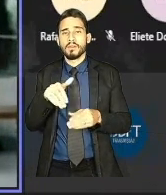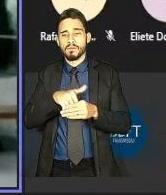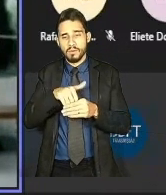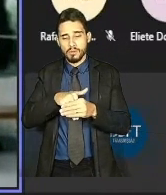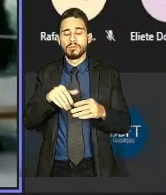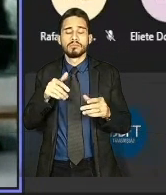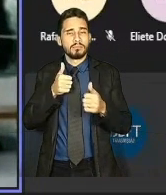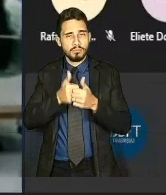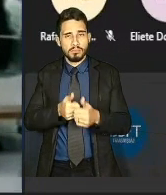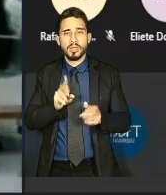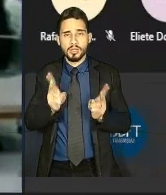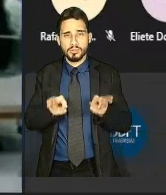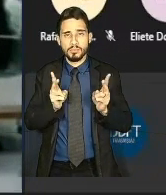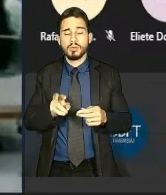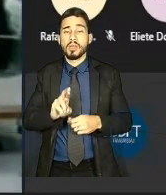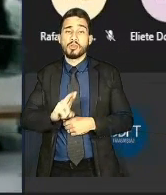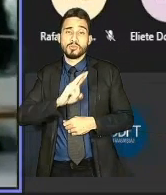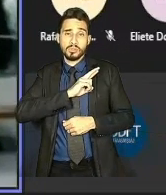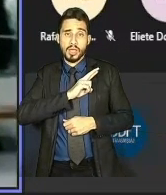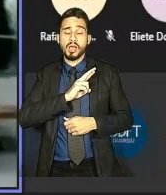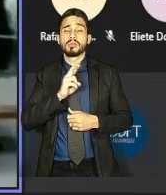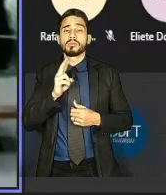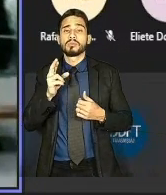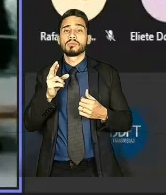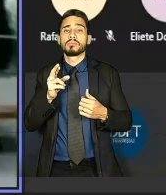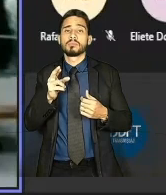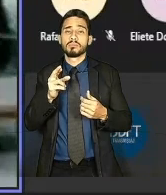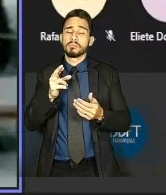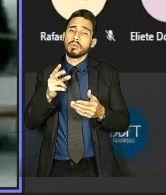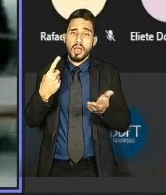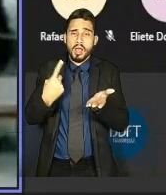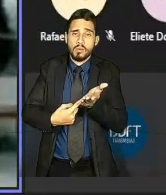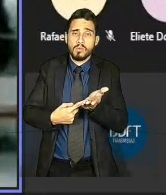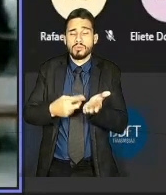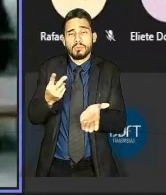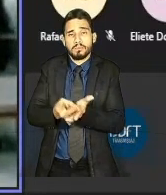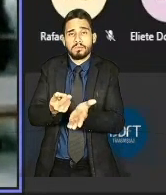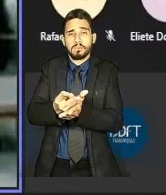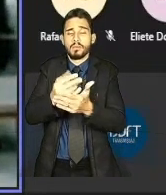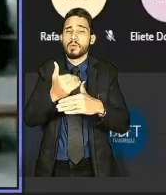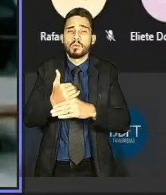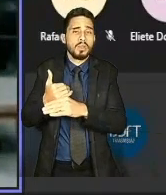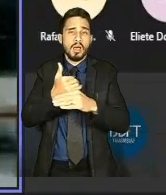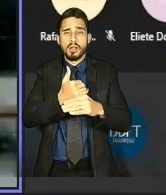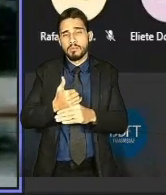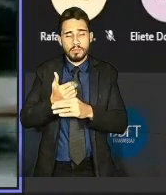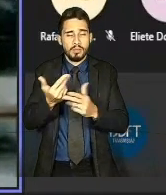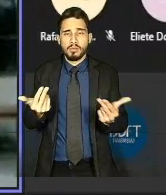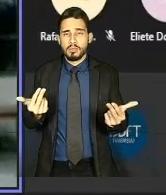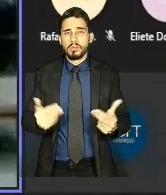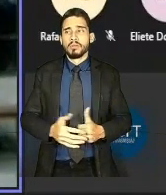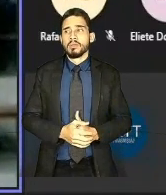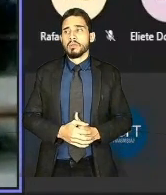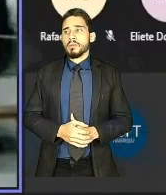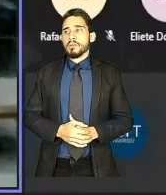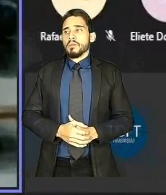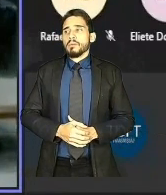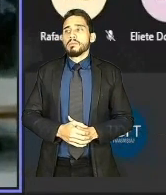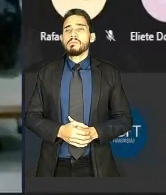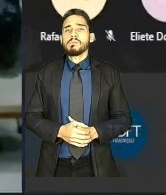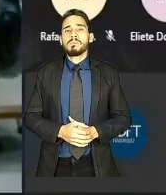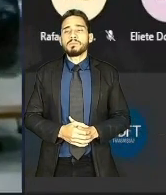também é com a eminente relatora. Resultado do julgamento, acórdão mantido. Unânime.